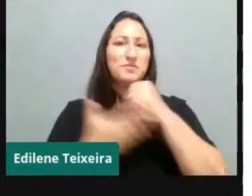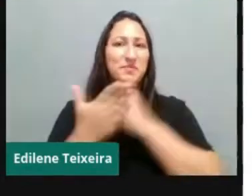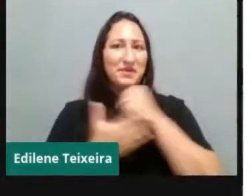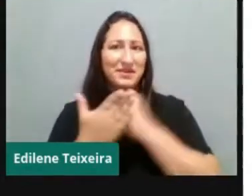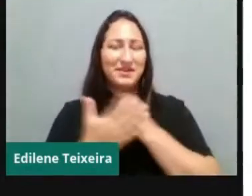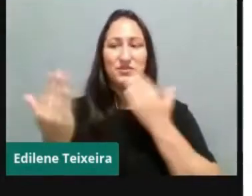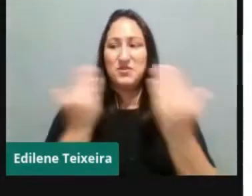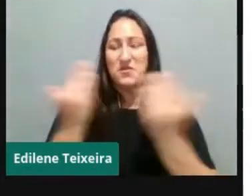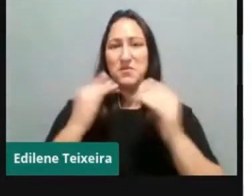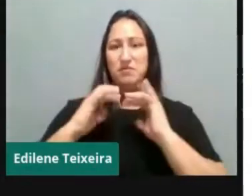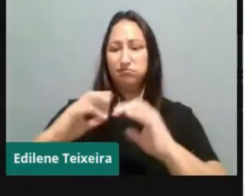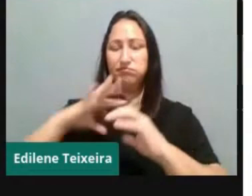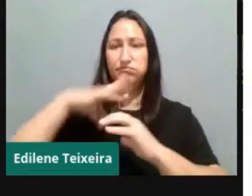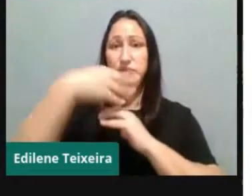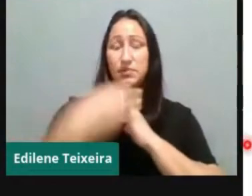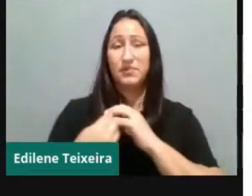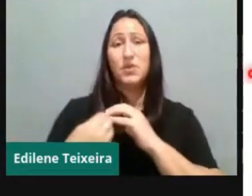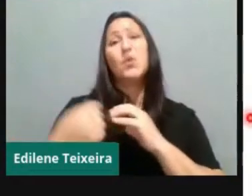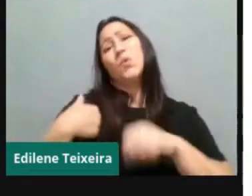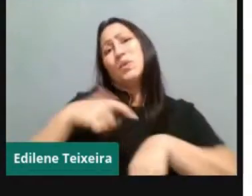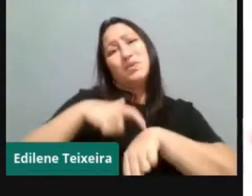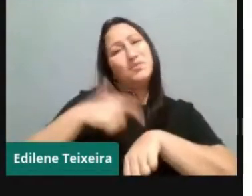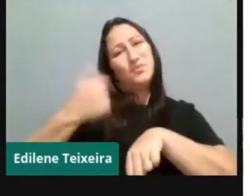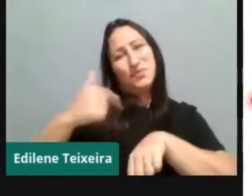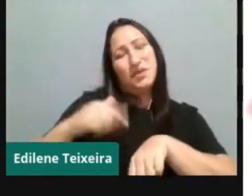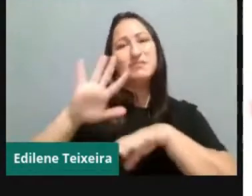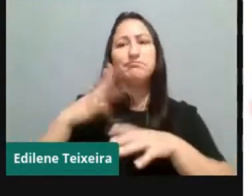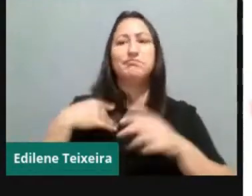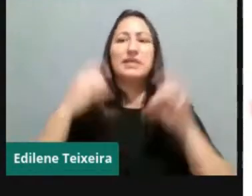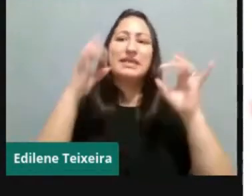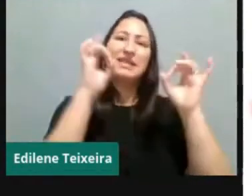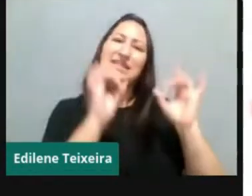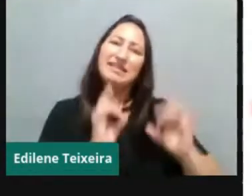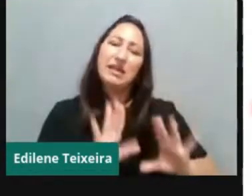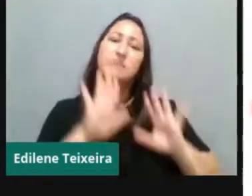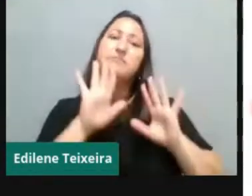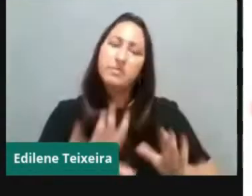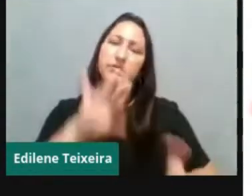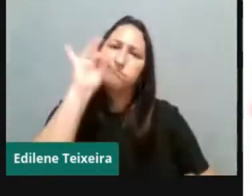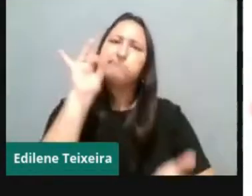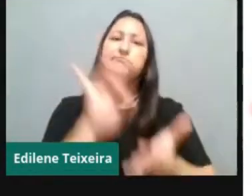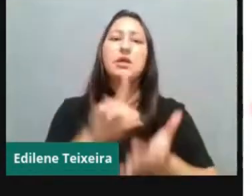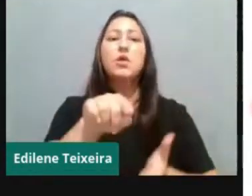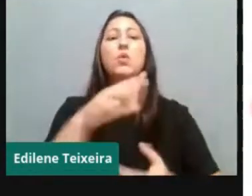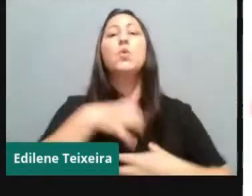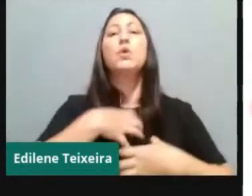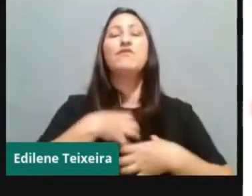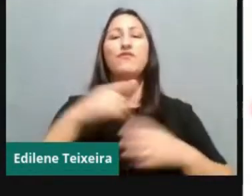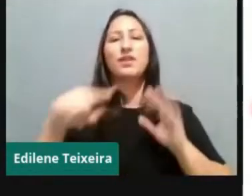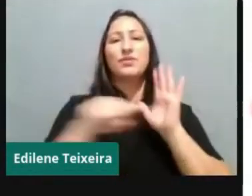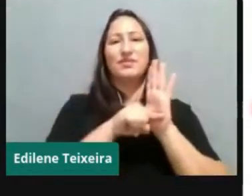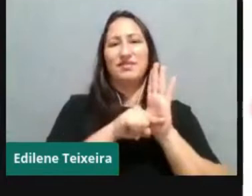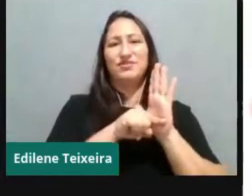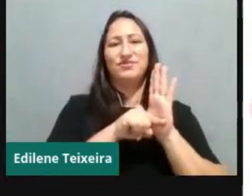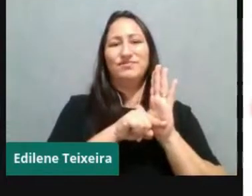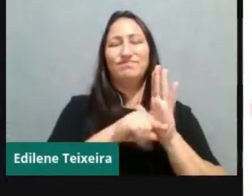ter muito como falar dos detalhes, mas vejam aqui, essa era a pontuação real de afeto negativo, que é o quanto que a pessoa